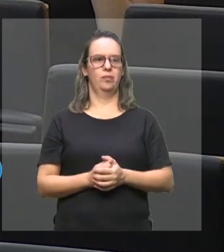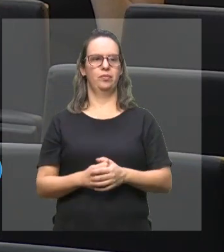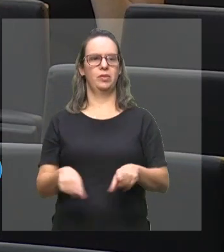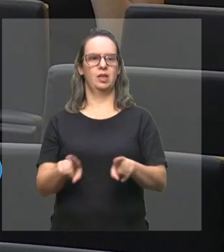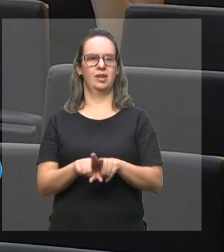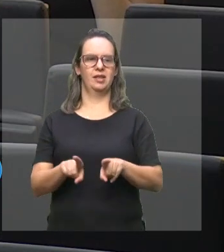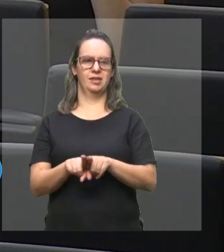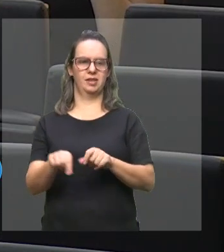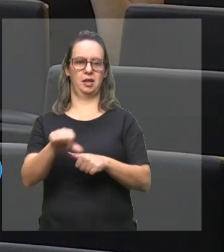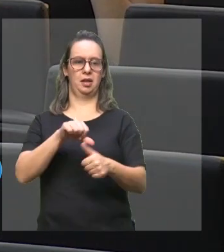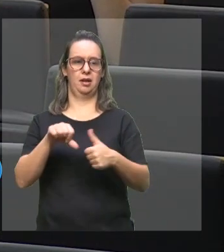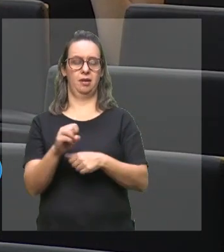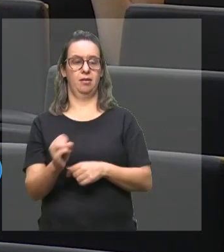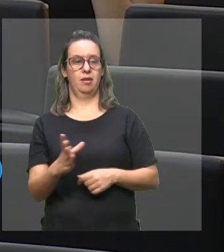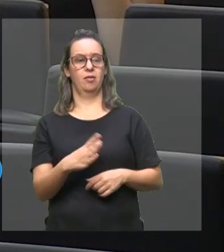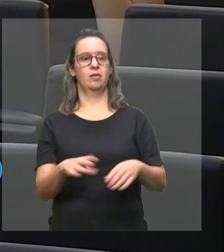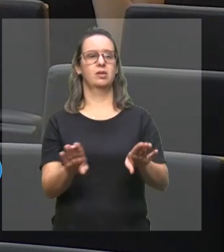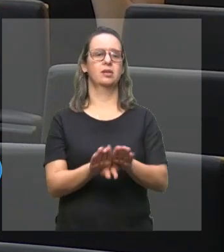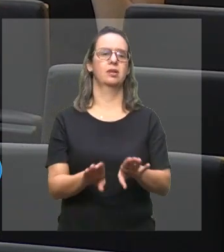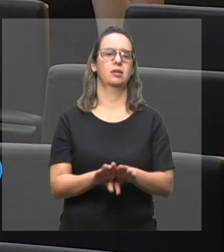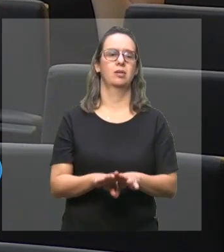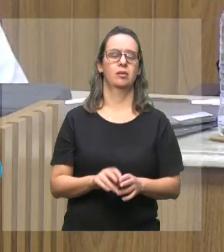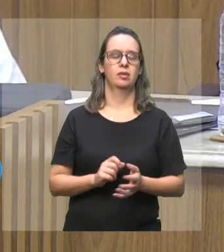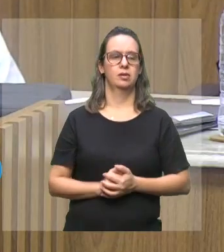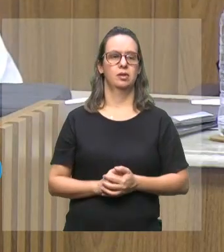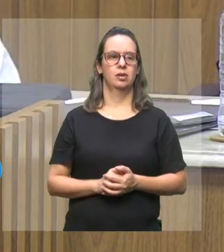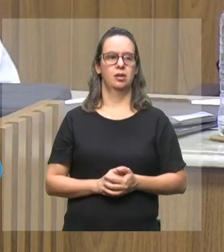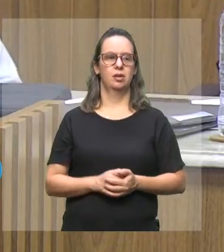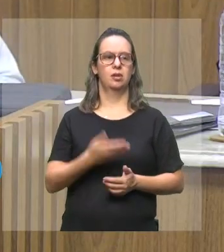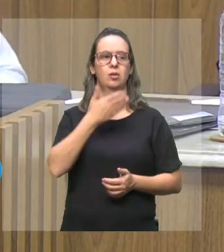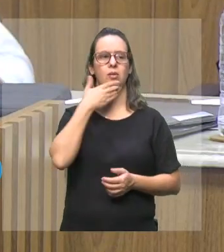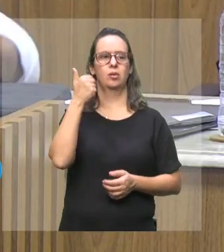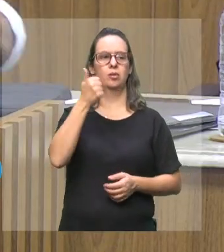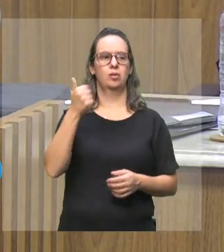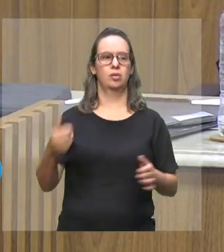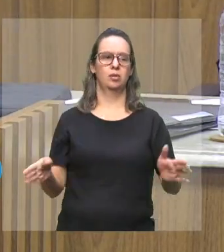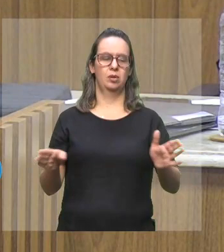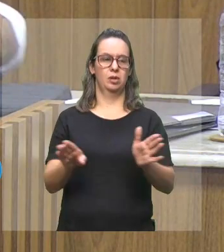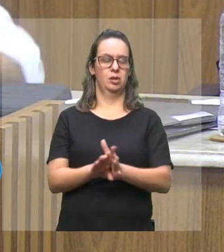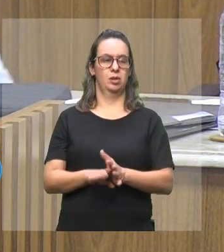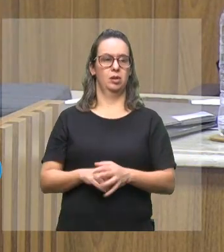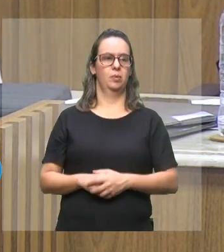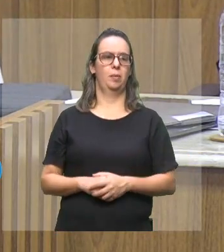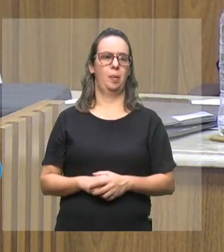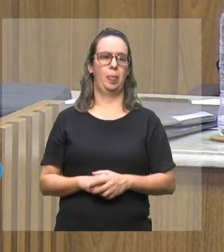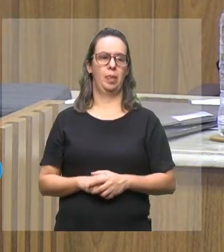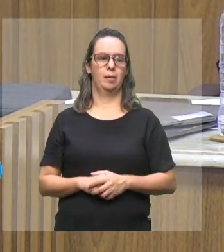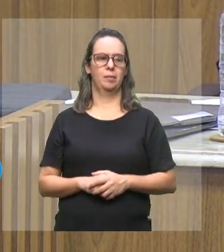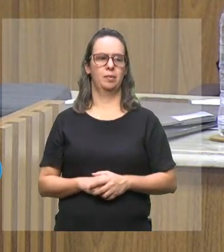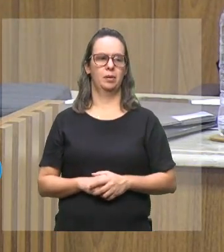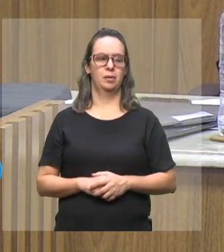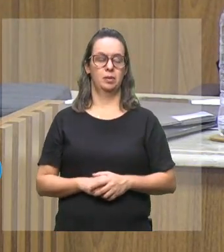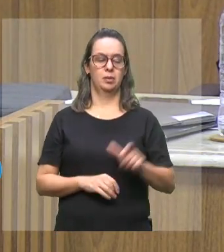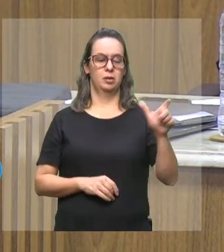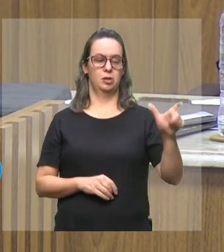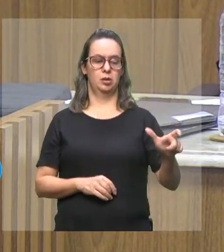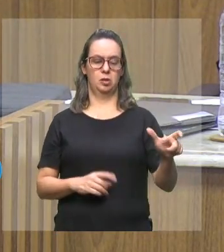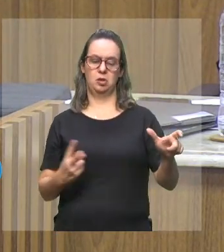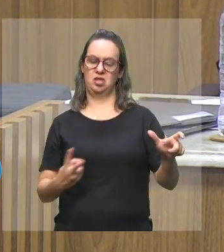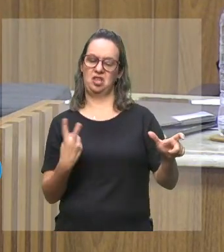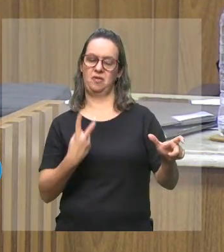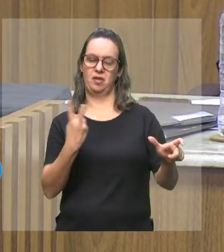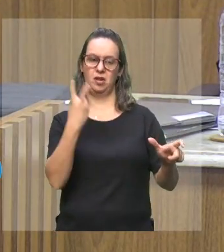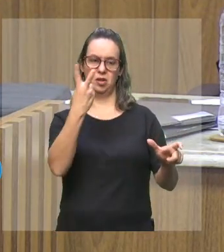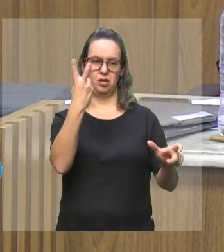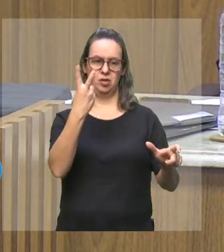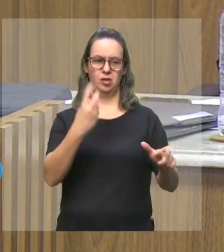que nós vamos também fazer esse fomento para trazer mão de obra, para valorizar a mão de obra em Assis, valorizar